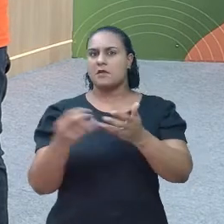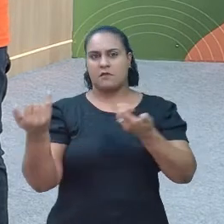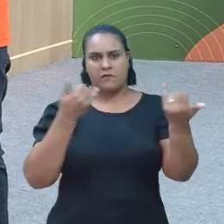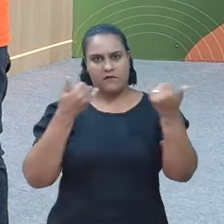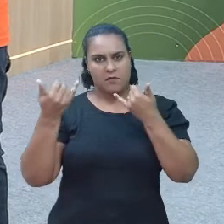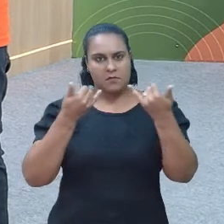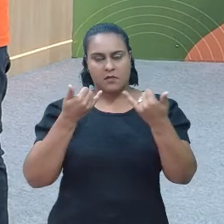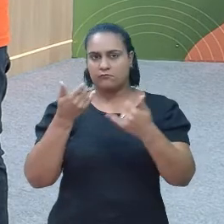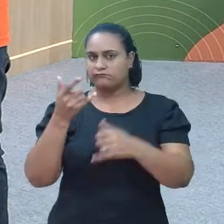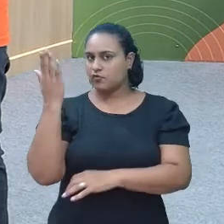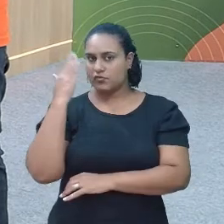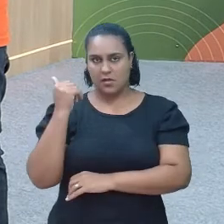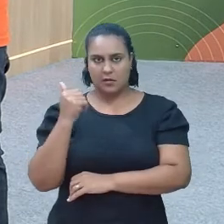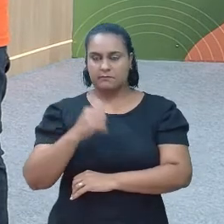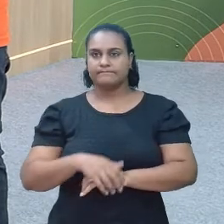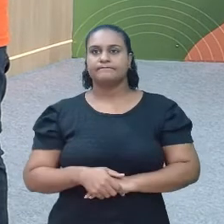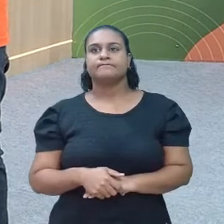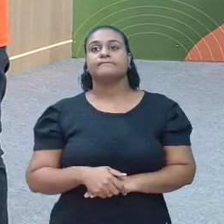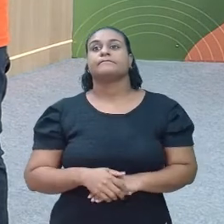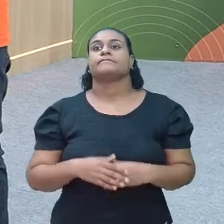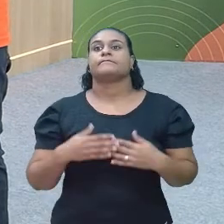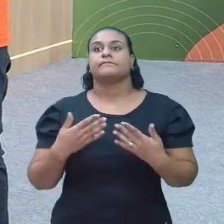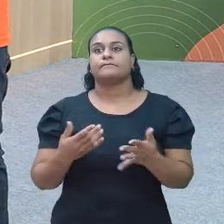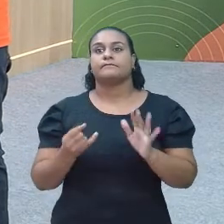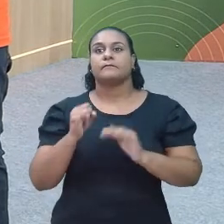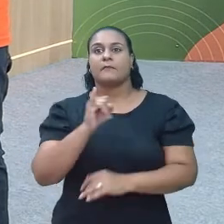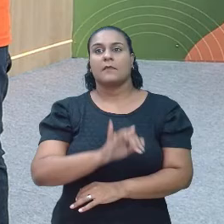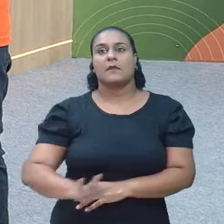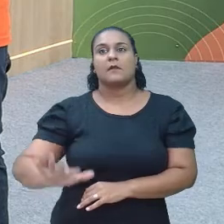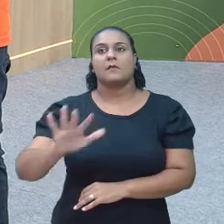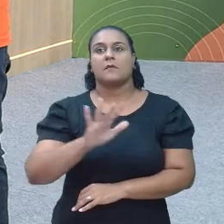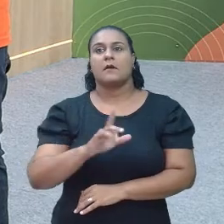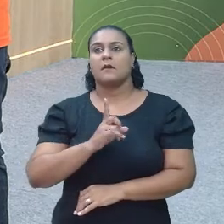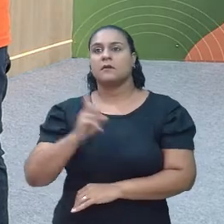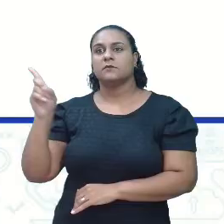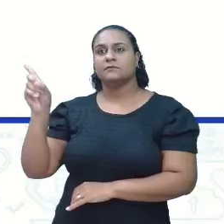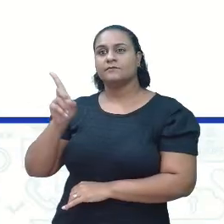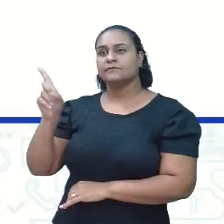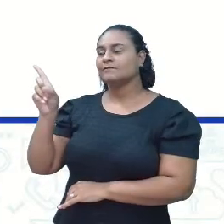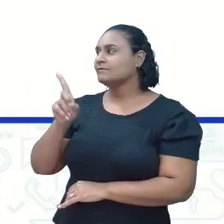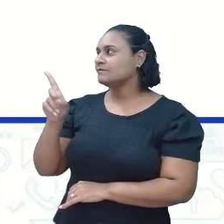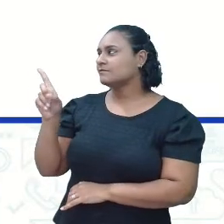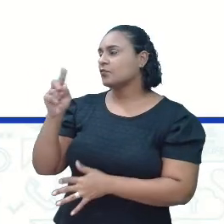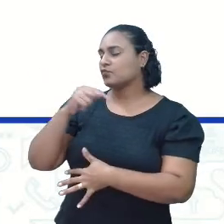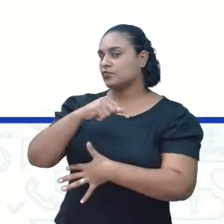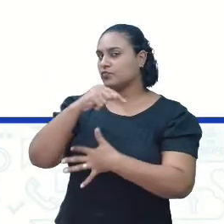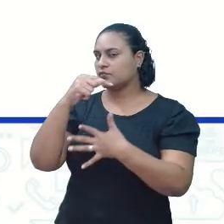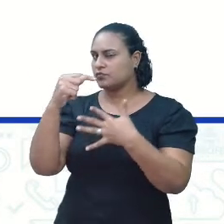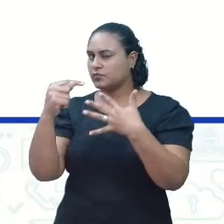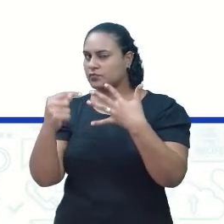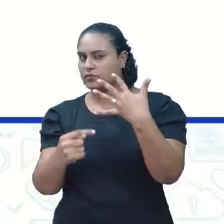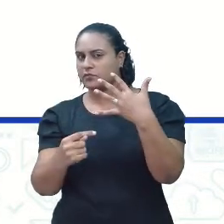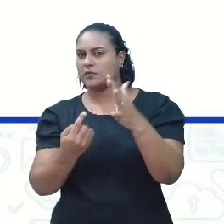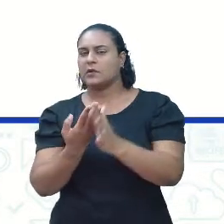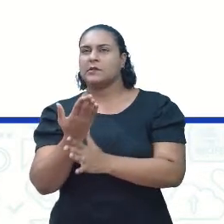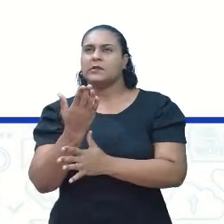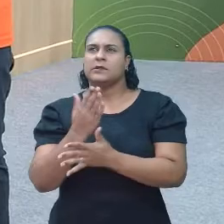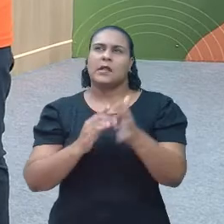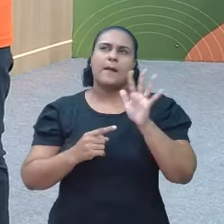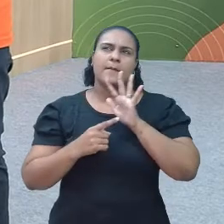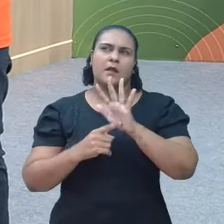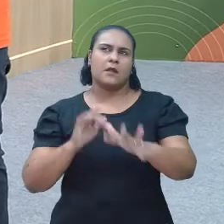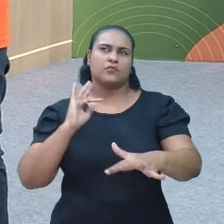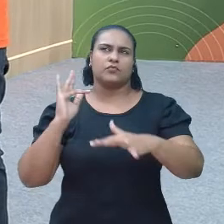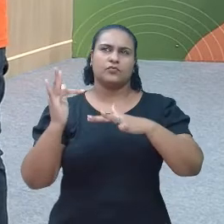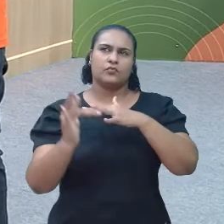informação desconhecida. Eu trouxe essa imagem aí, não é, que são elementos que aparecem muitas vezes em redes sociais, em grupos